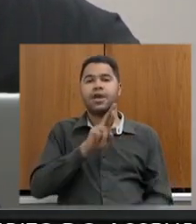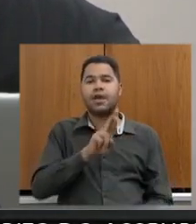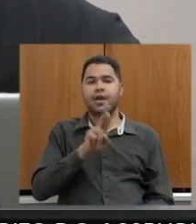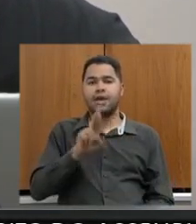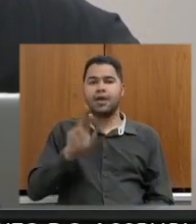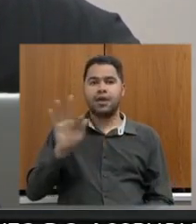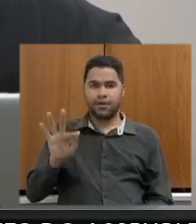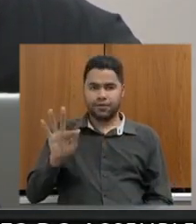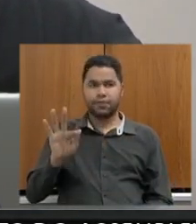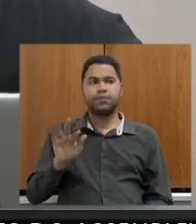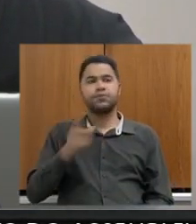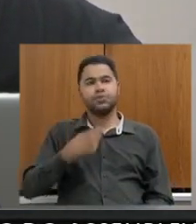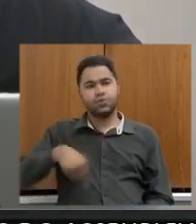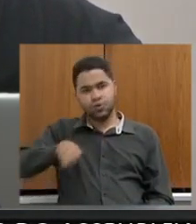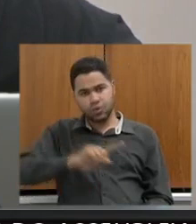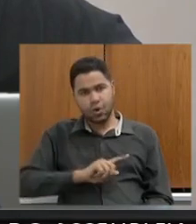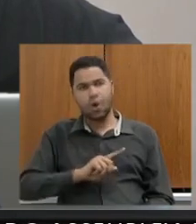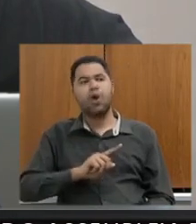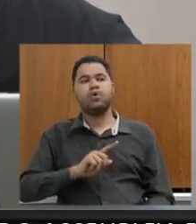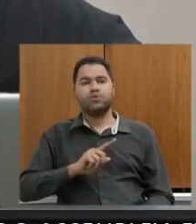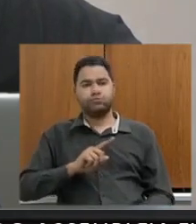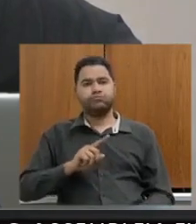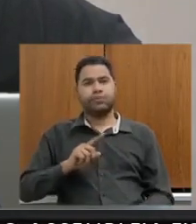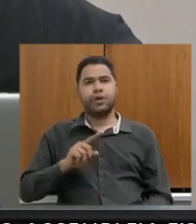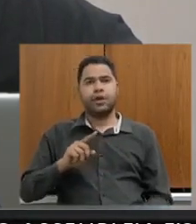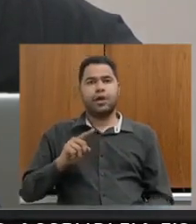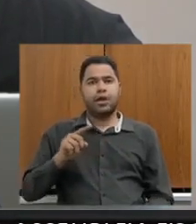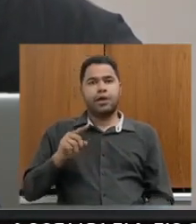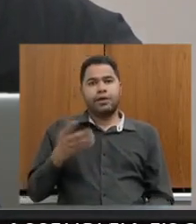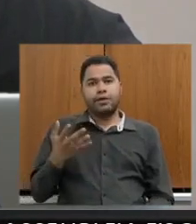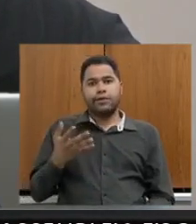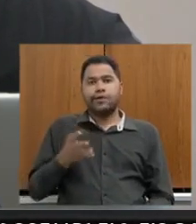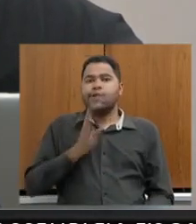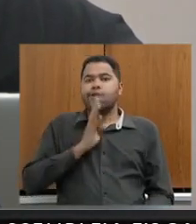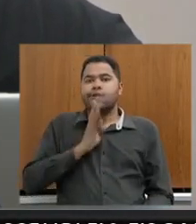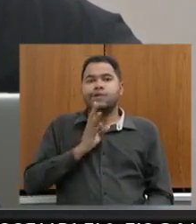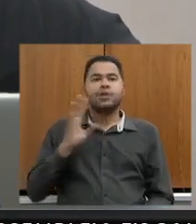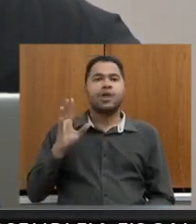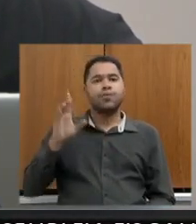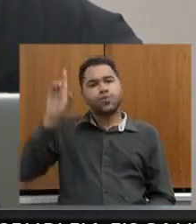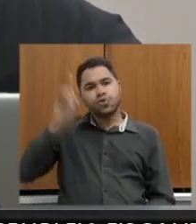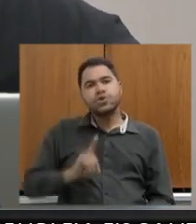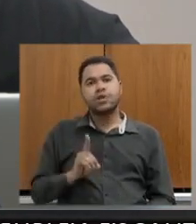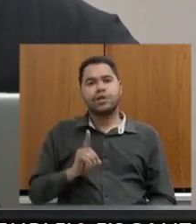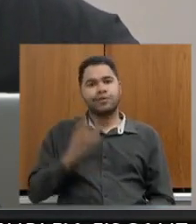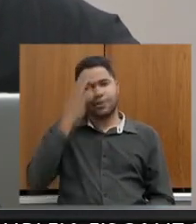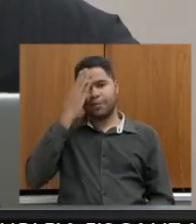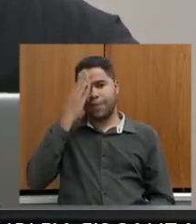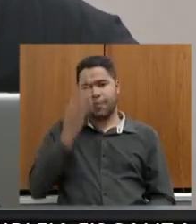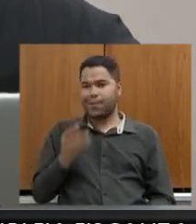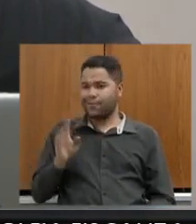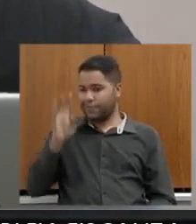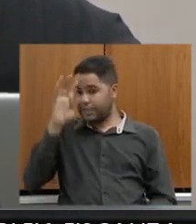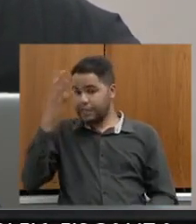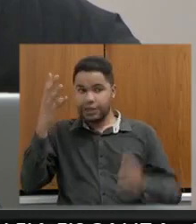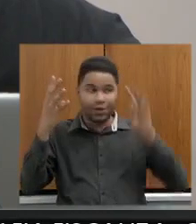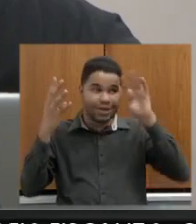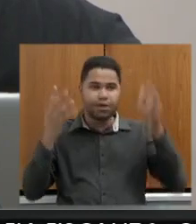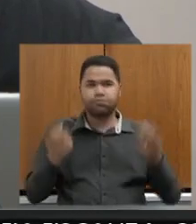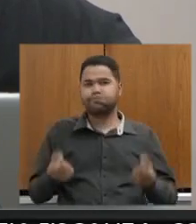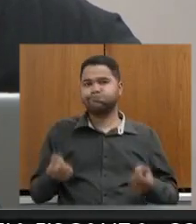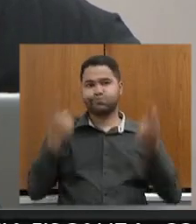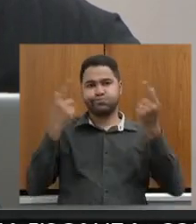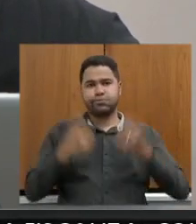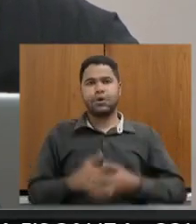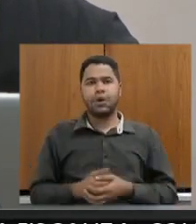nós que operamos o direito sabemos que foi é absurdas as duas decisões um poder não